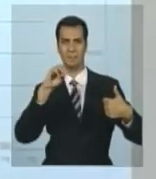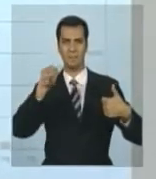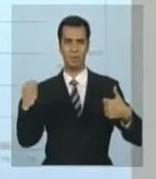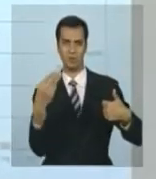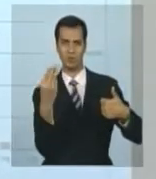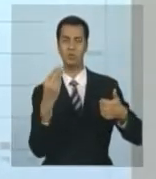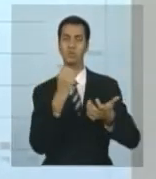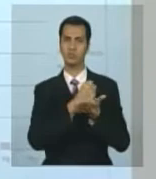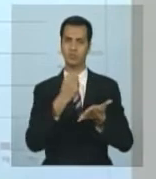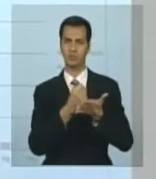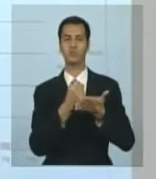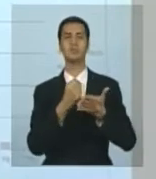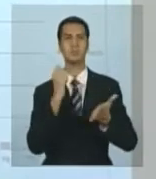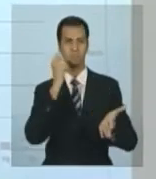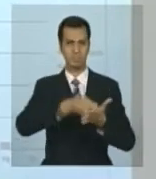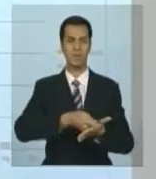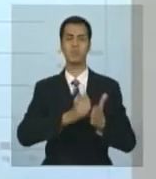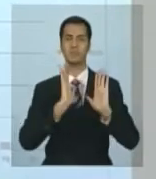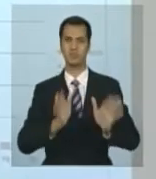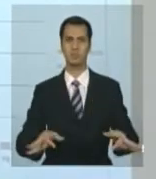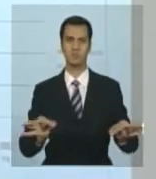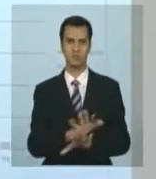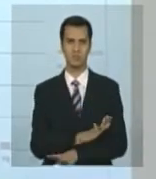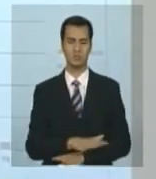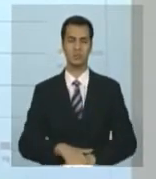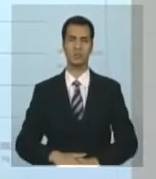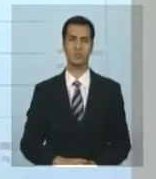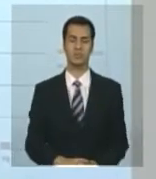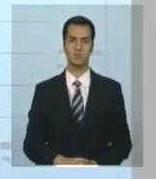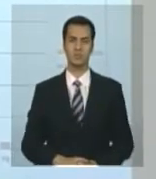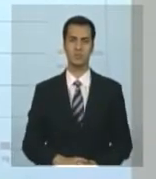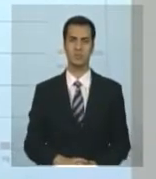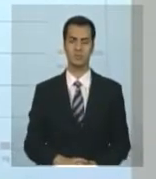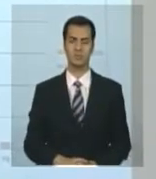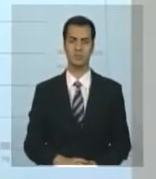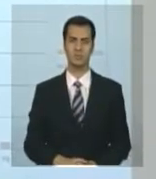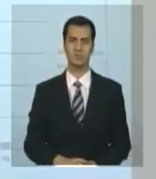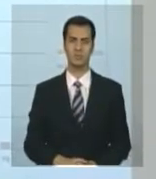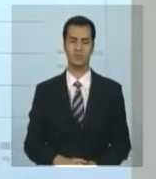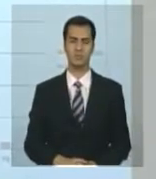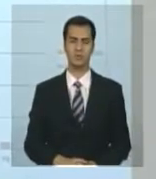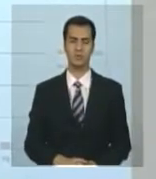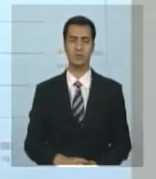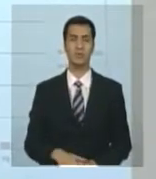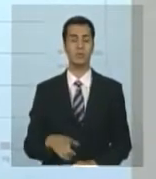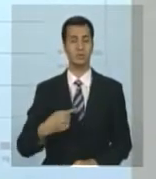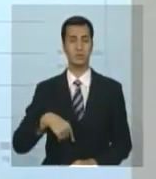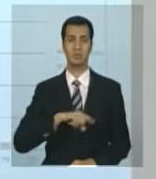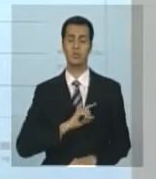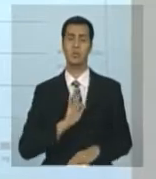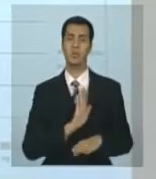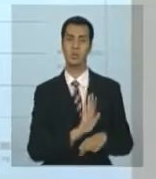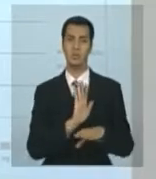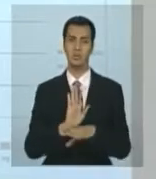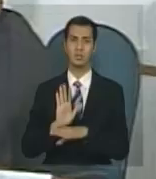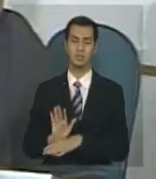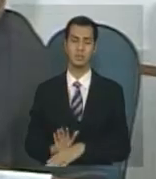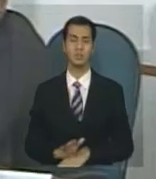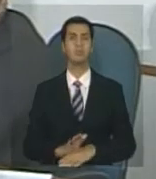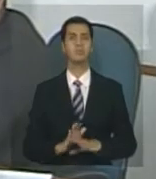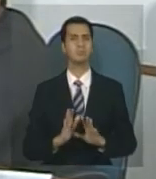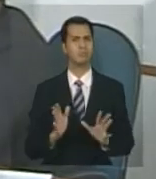e aí nós centralizamos muito o apoio da reconstrução. Isso se deu com